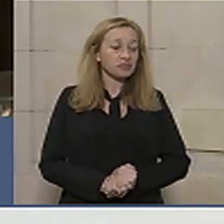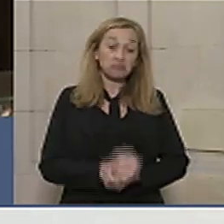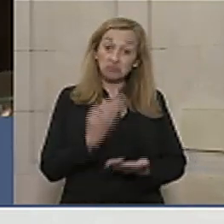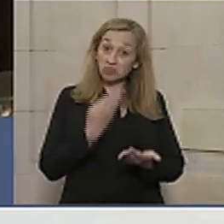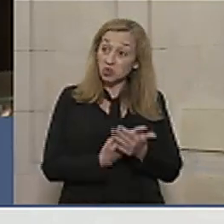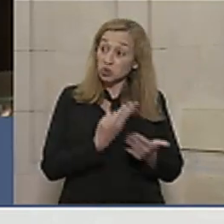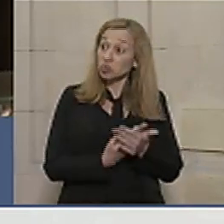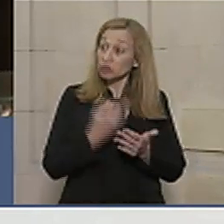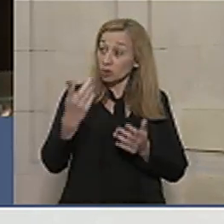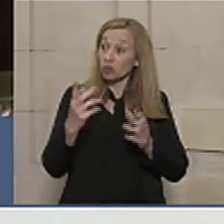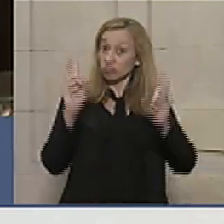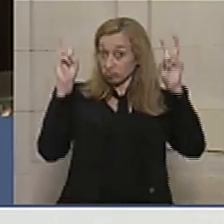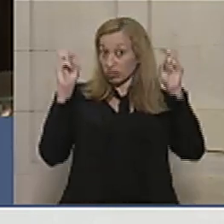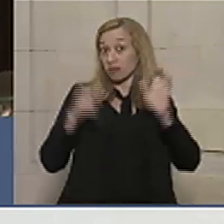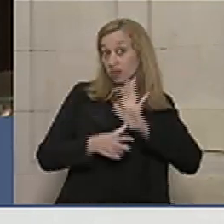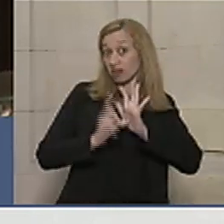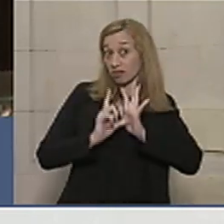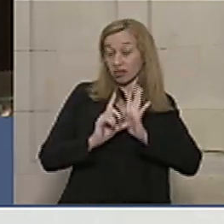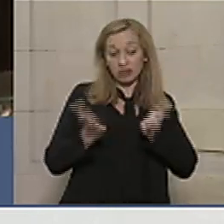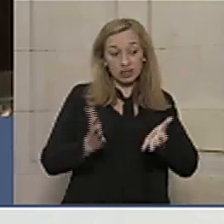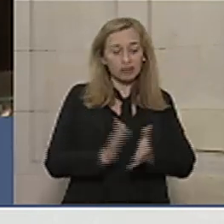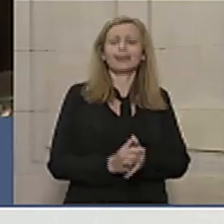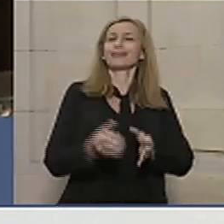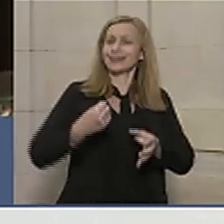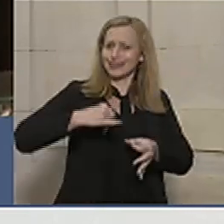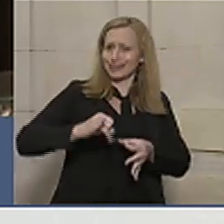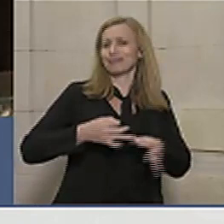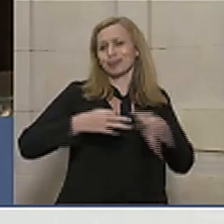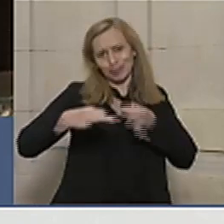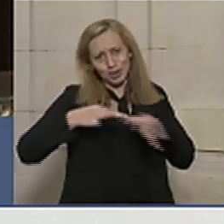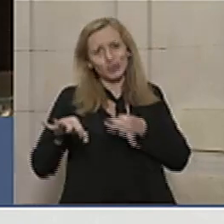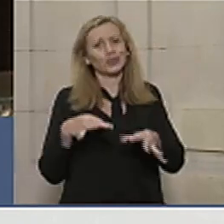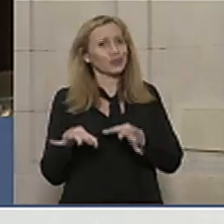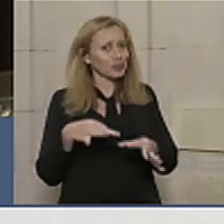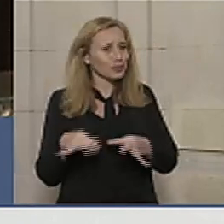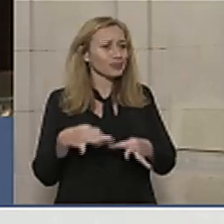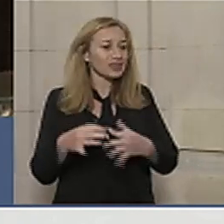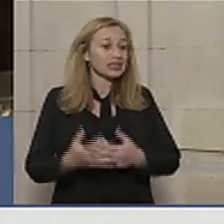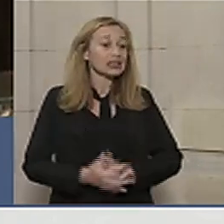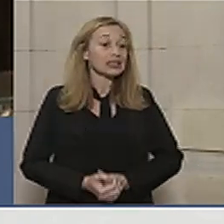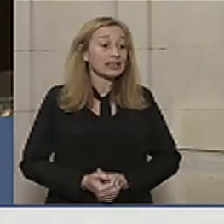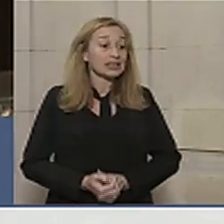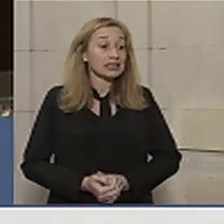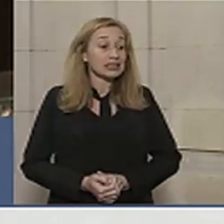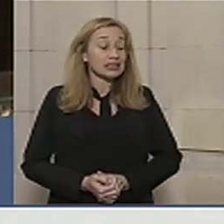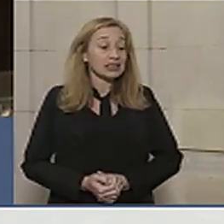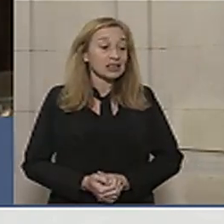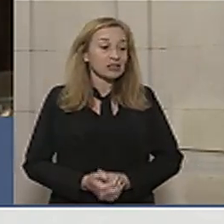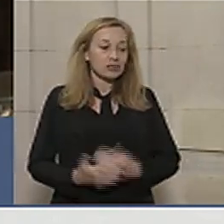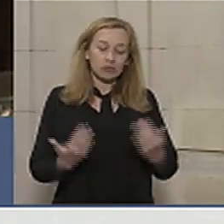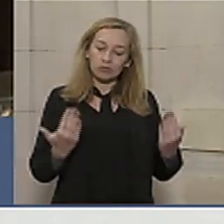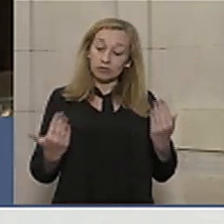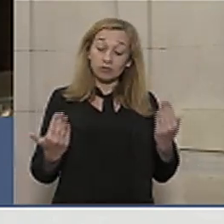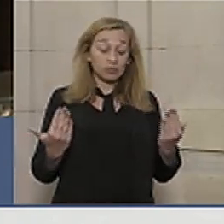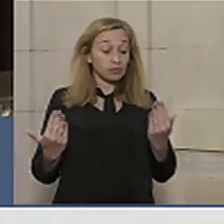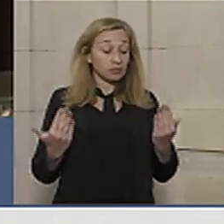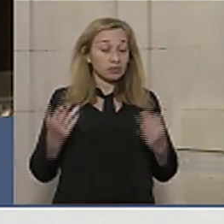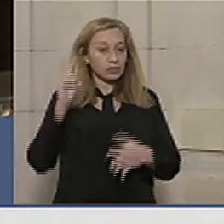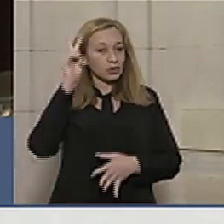estudou o tema antes, se preparou, fez ilações